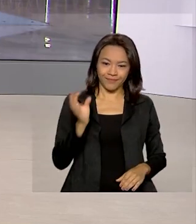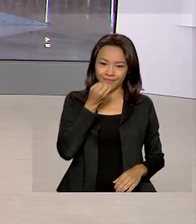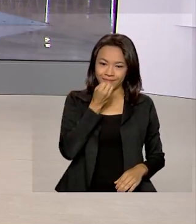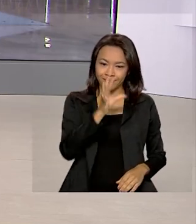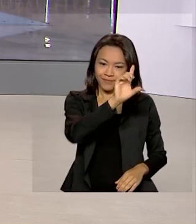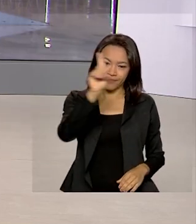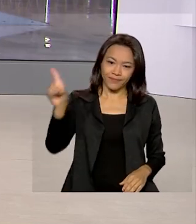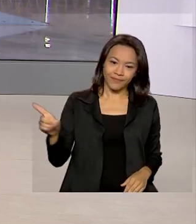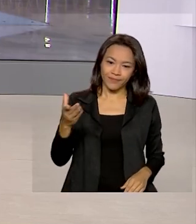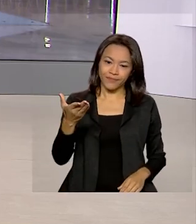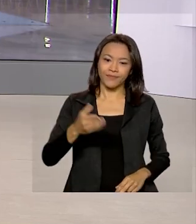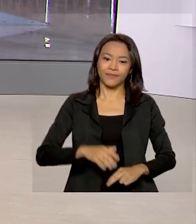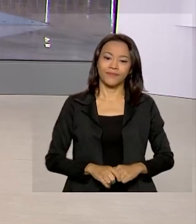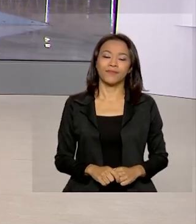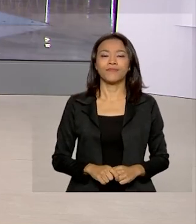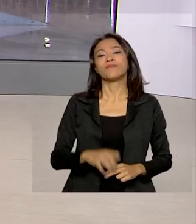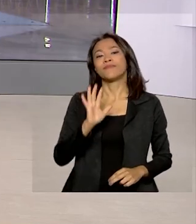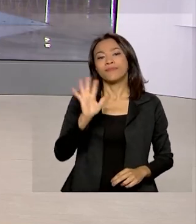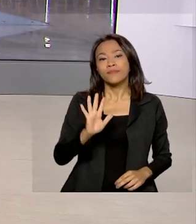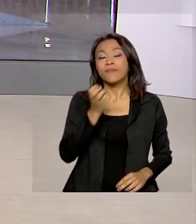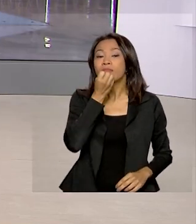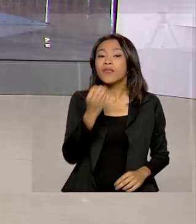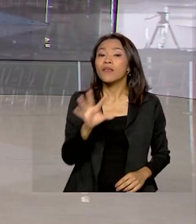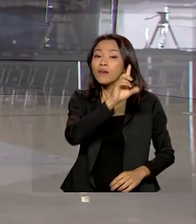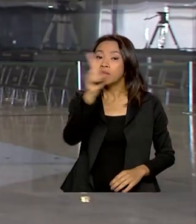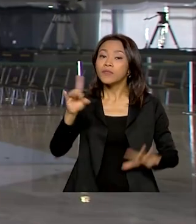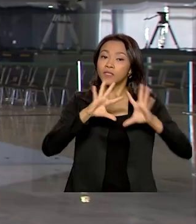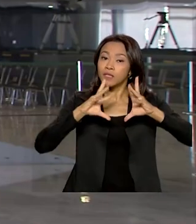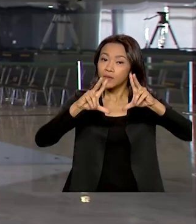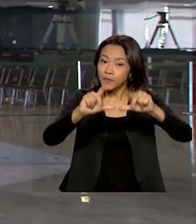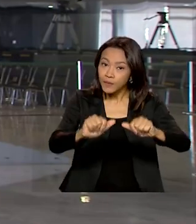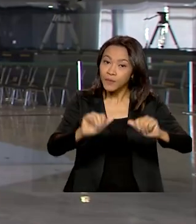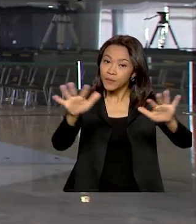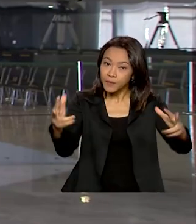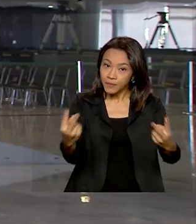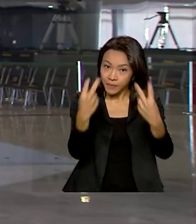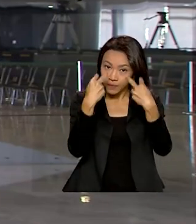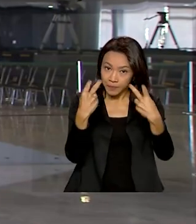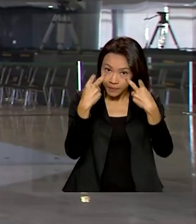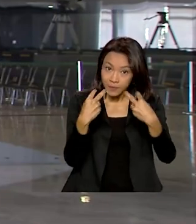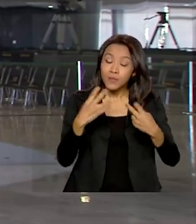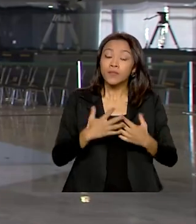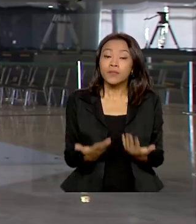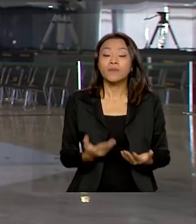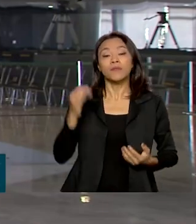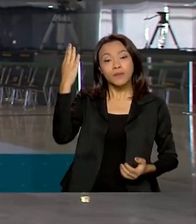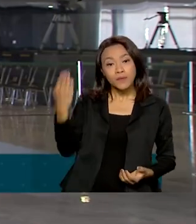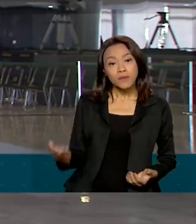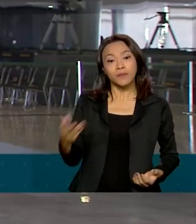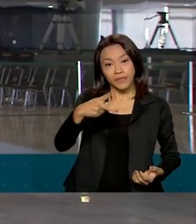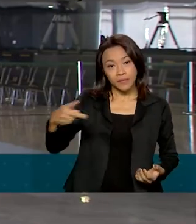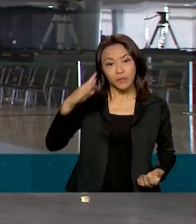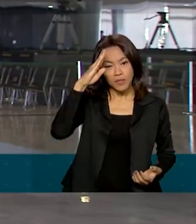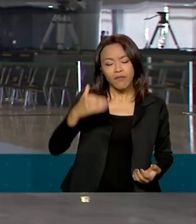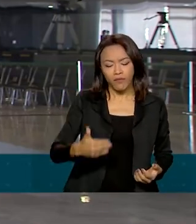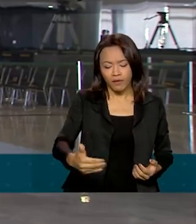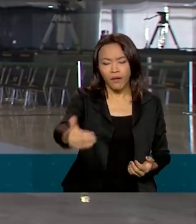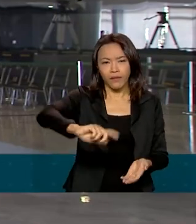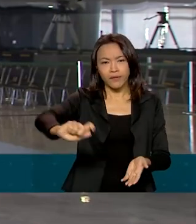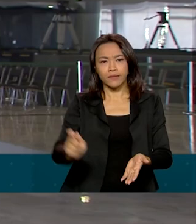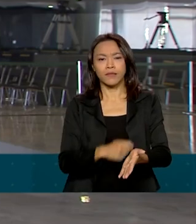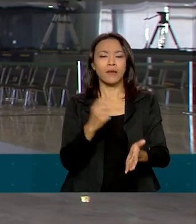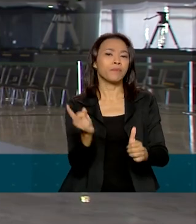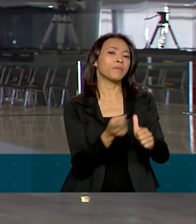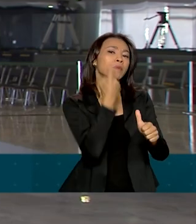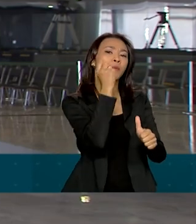você. Bom dia, Luciana, bom dia a todos, né? Isso mesmo, o presidente Bolsonaro vai assinar primeiro um decreto